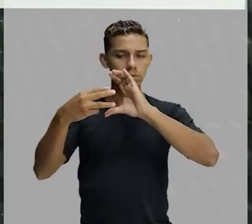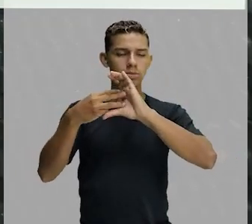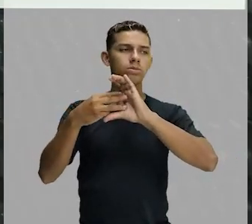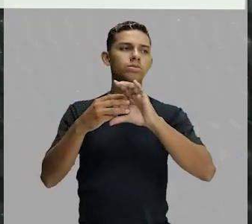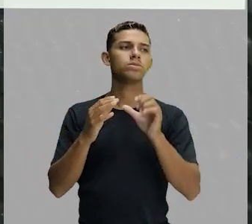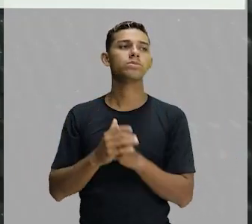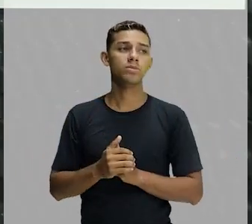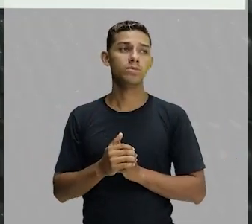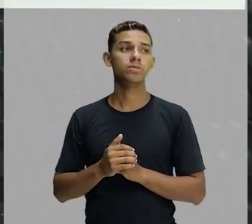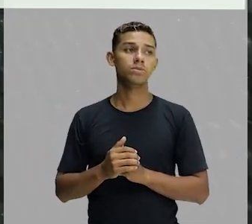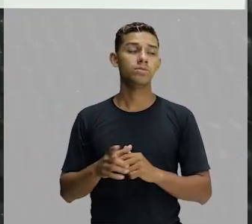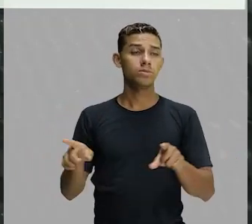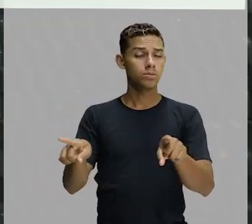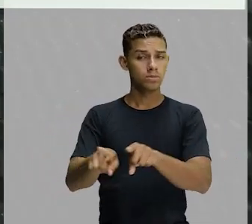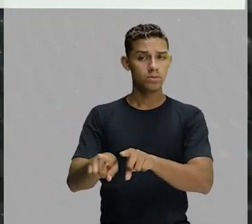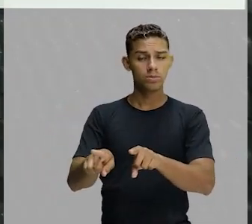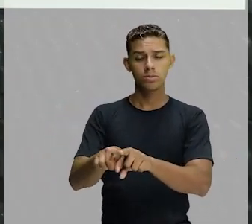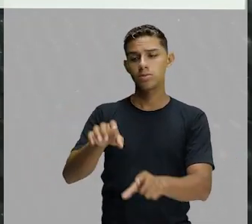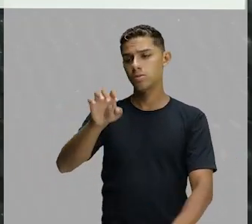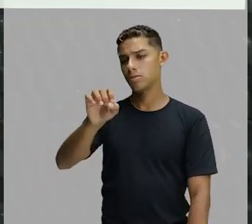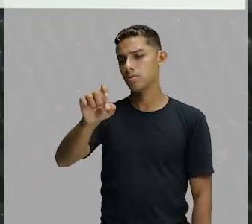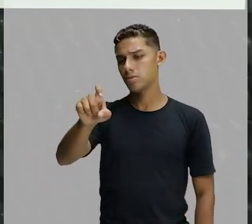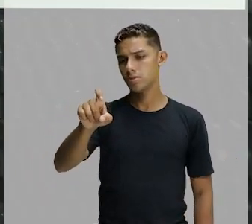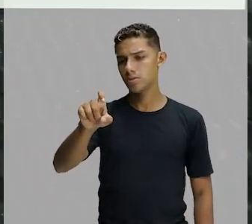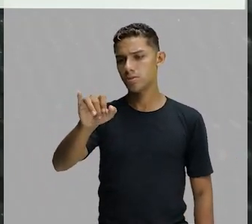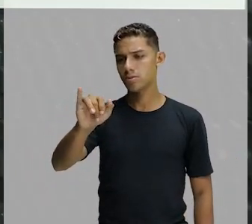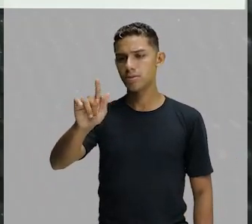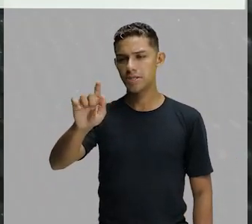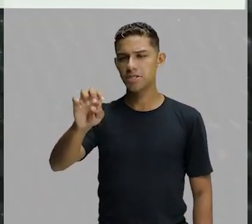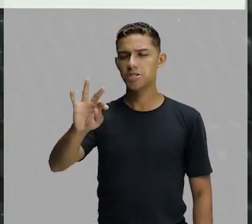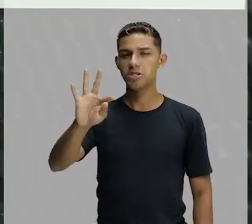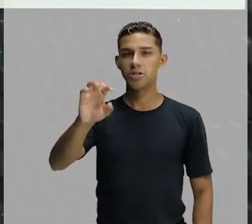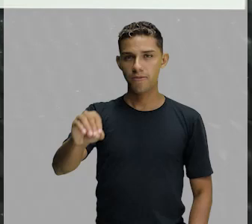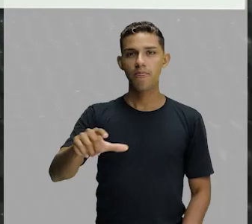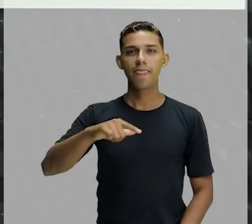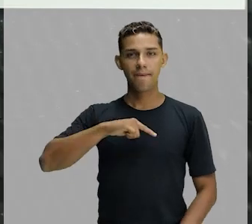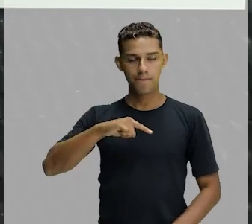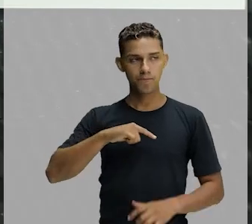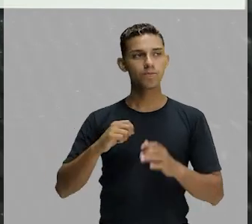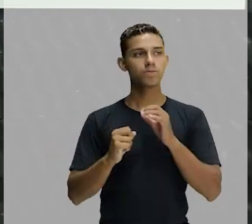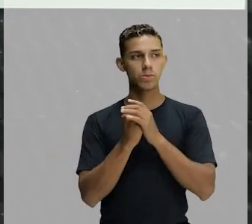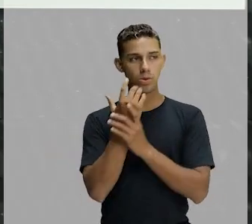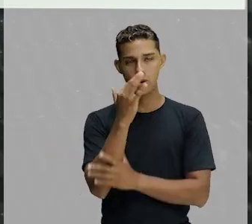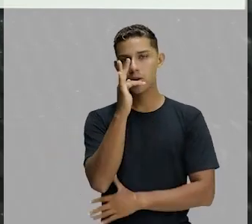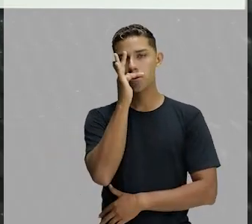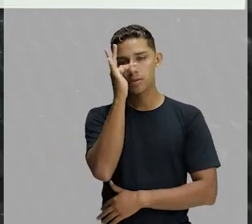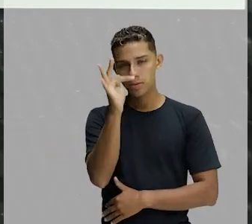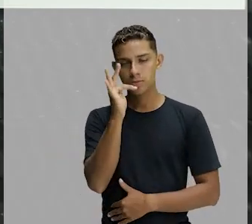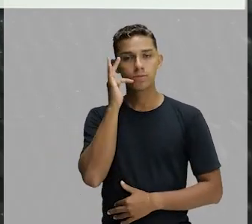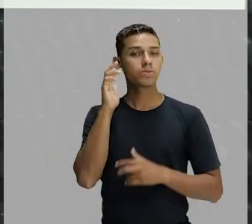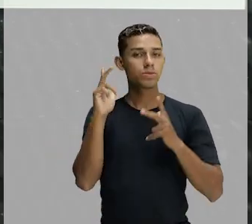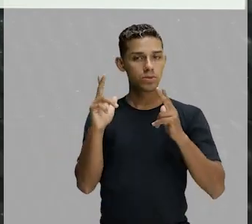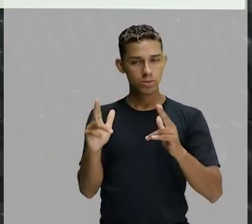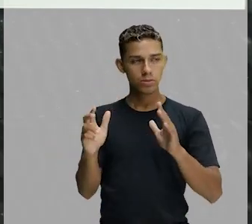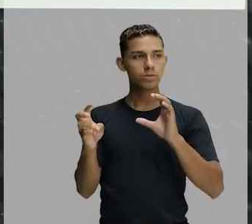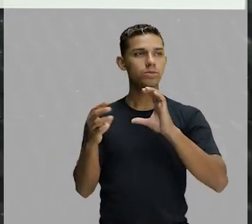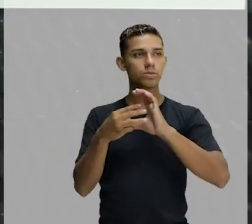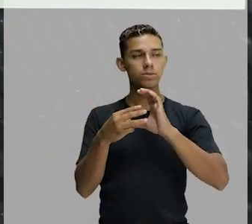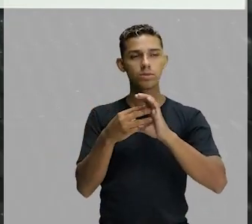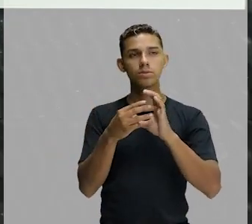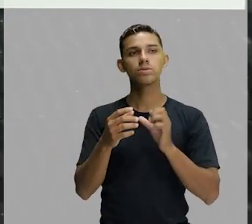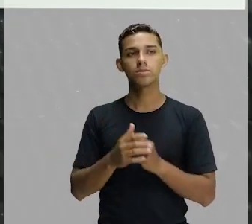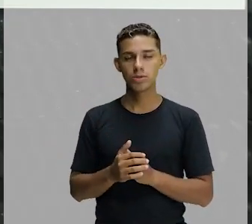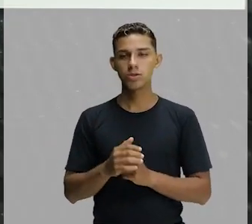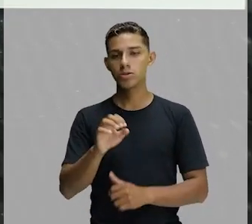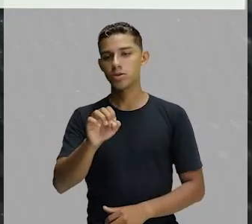a quantidade de oxigênio que a planta produz durante a fotossíntese será igual à quantidade